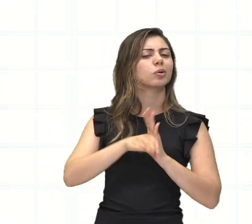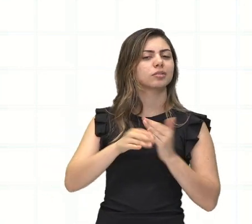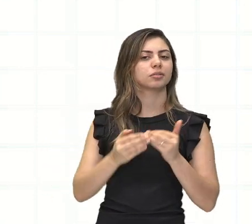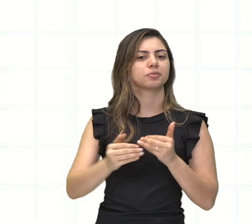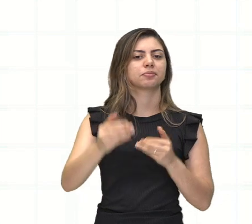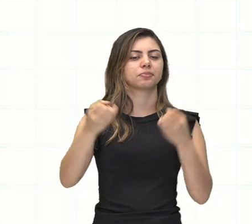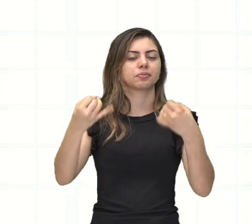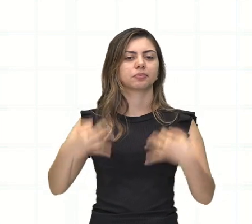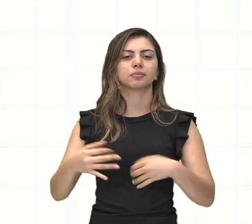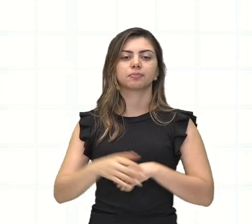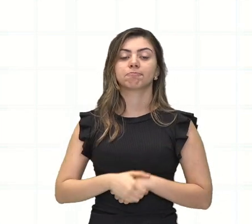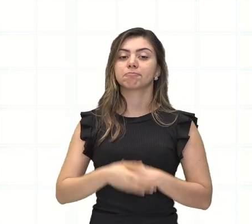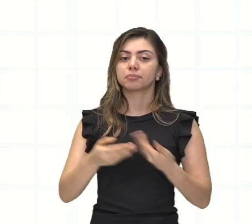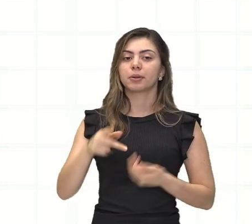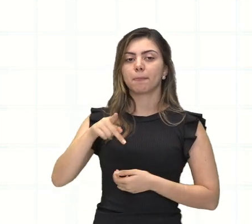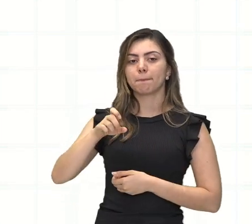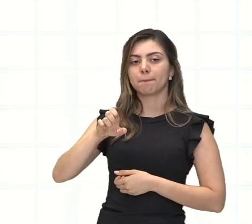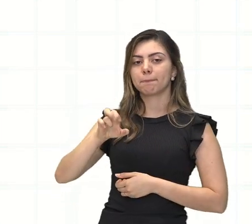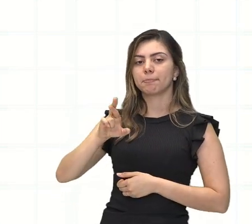turminha. Período,